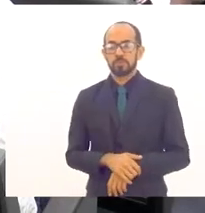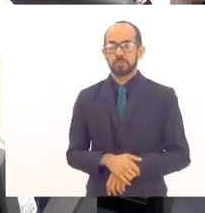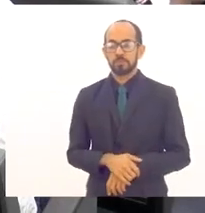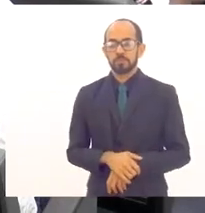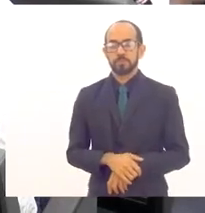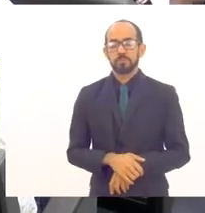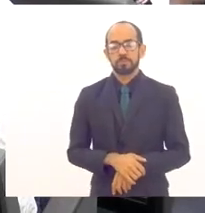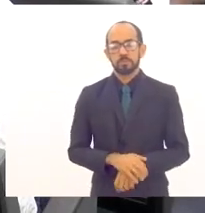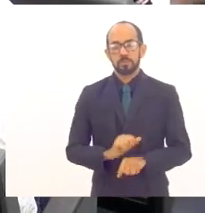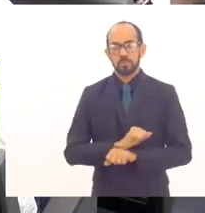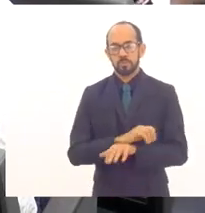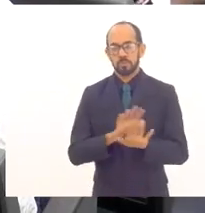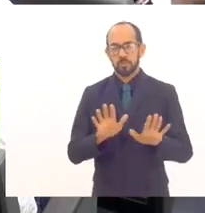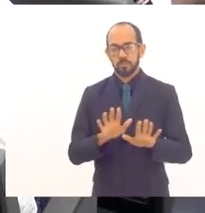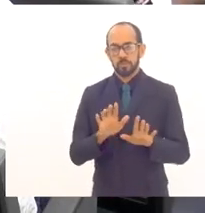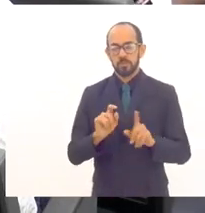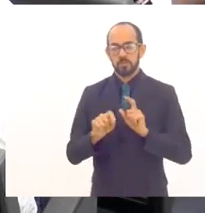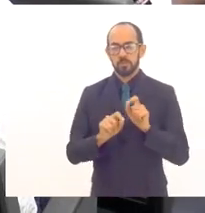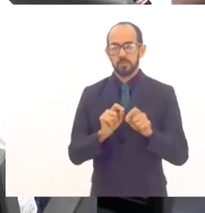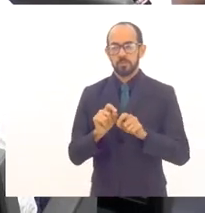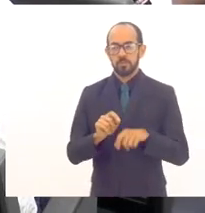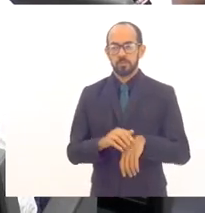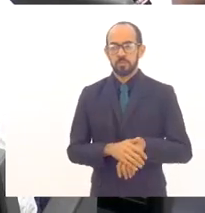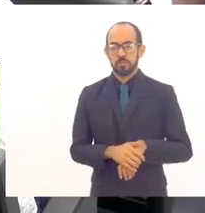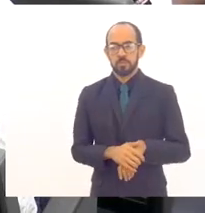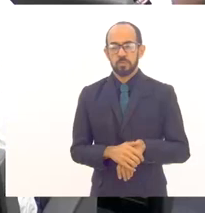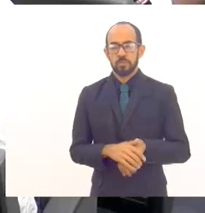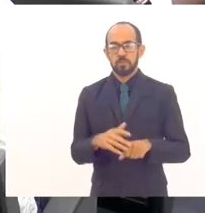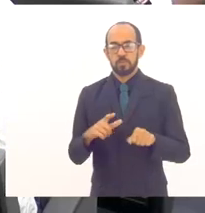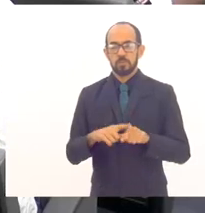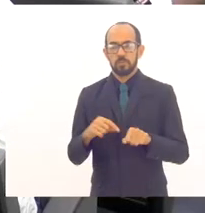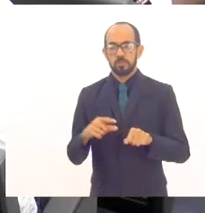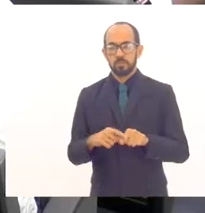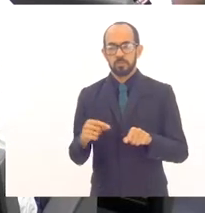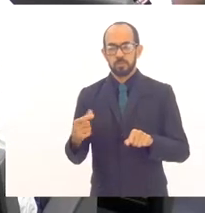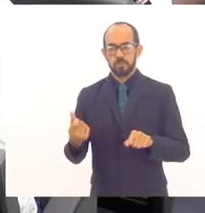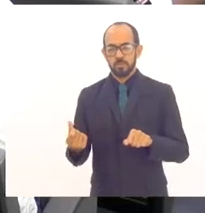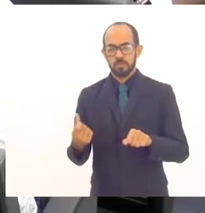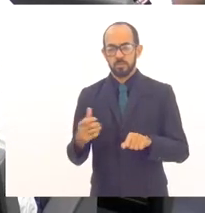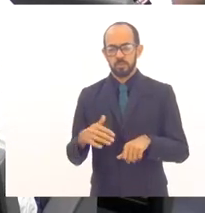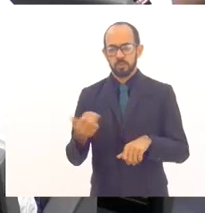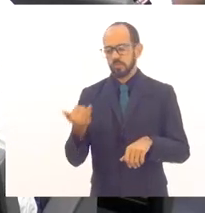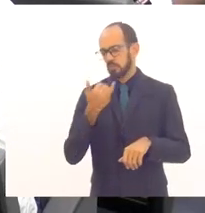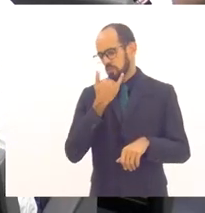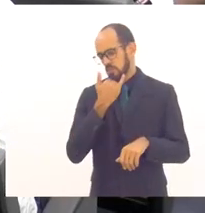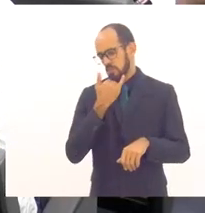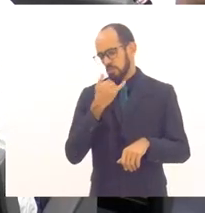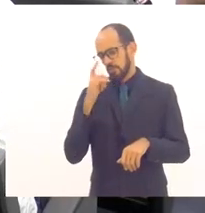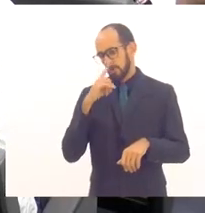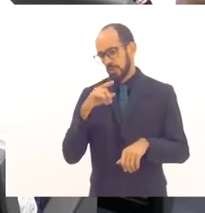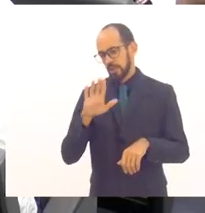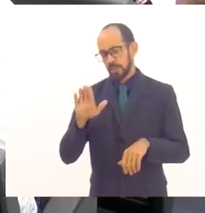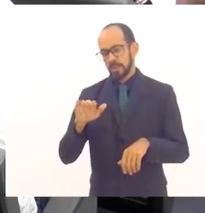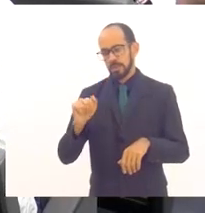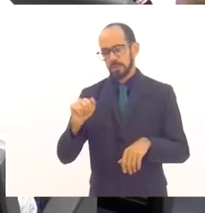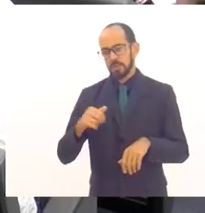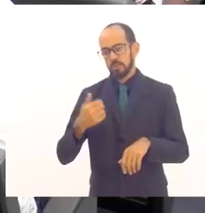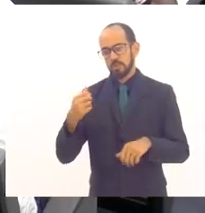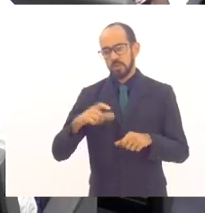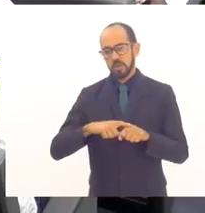de deixar claro, ao artigo 6º, desculpa a minha redundância, é o artigo 6º, eu falei agora,